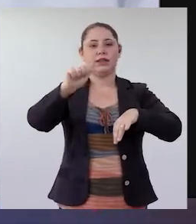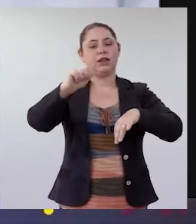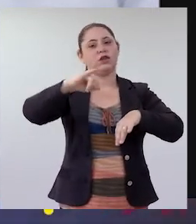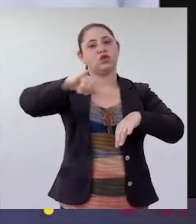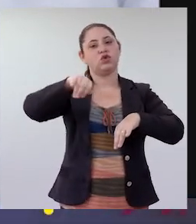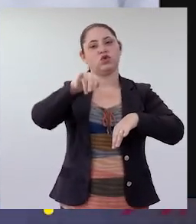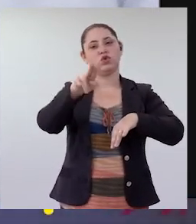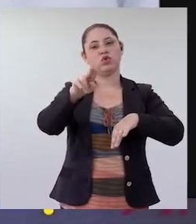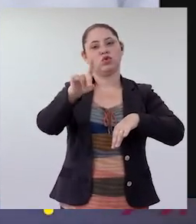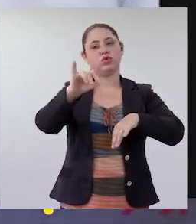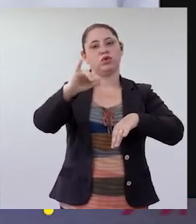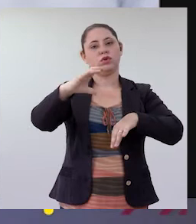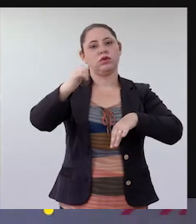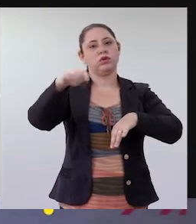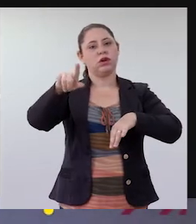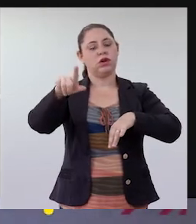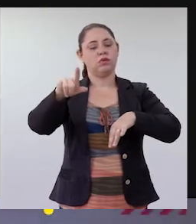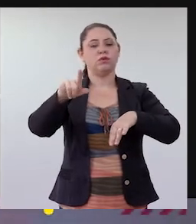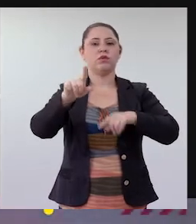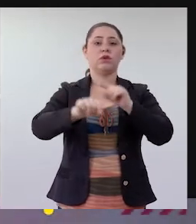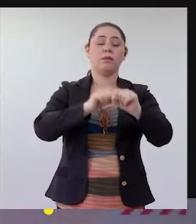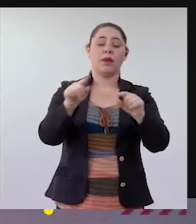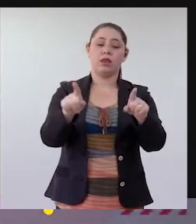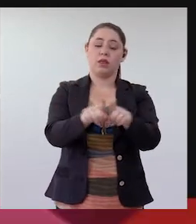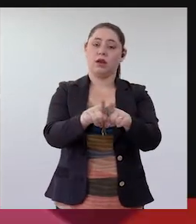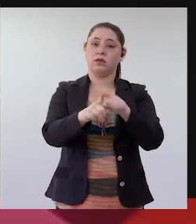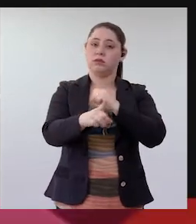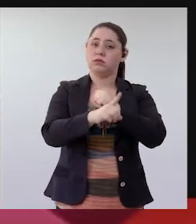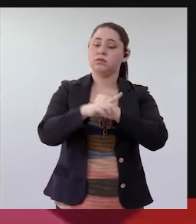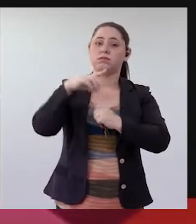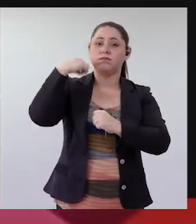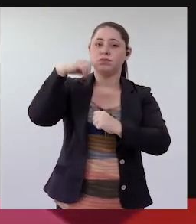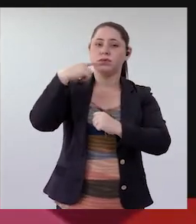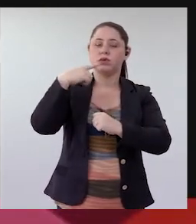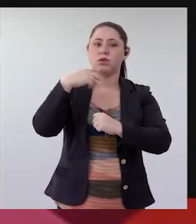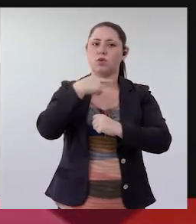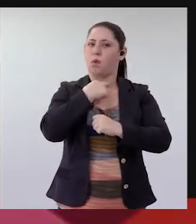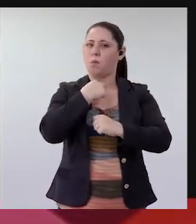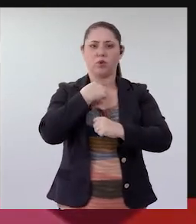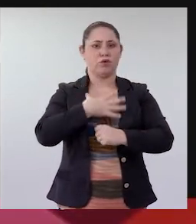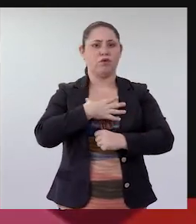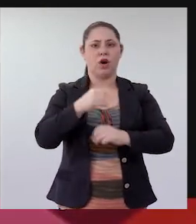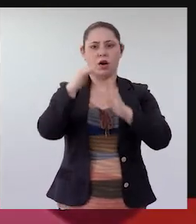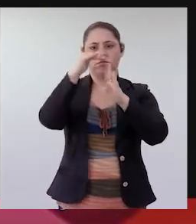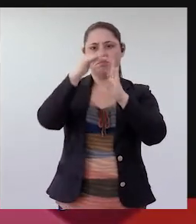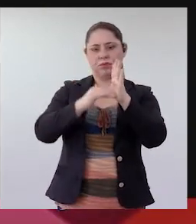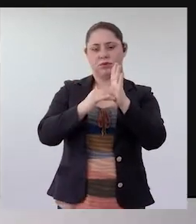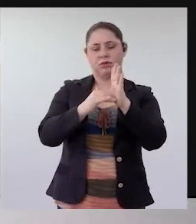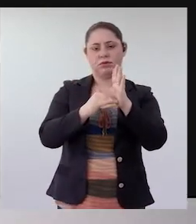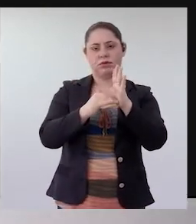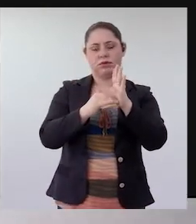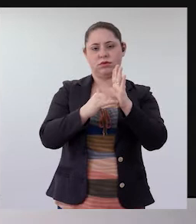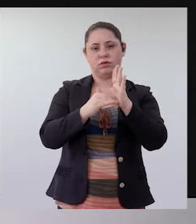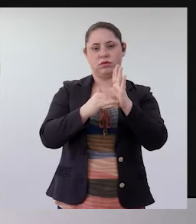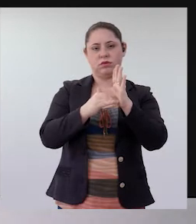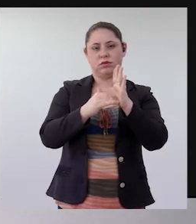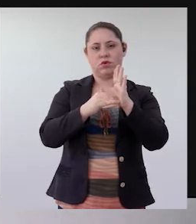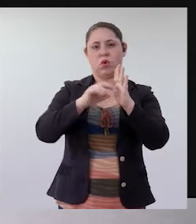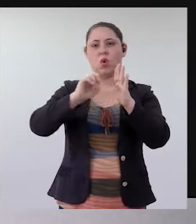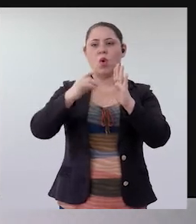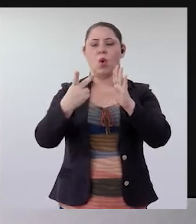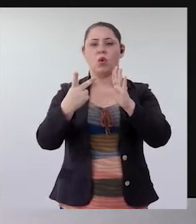Então, além do acordo e da assistência do advogado, eles não podem ter filhos menores